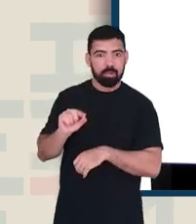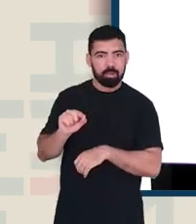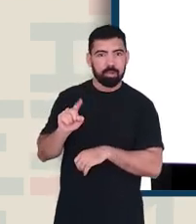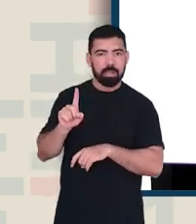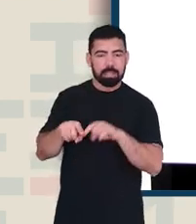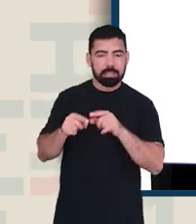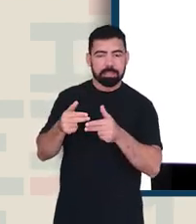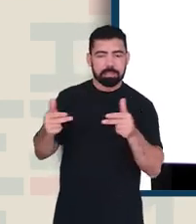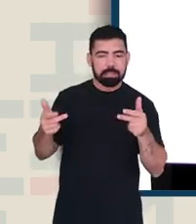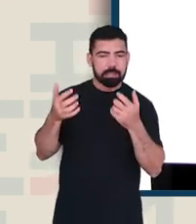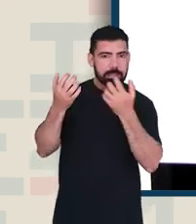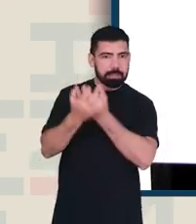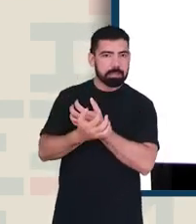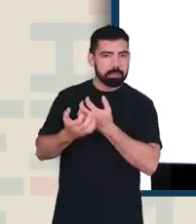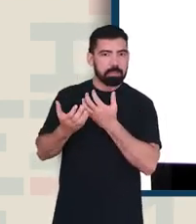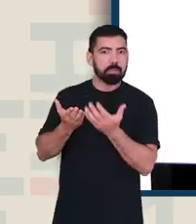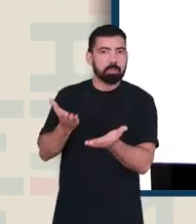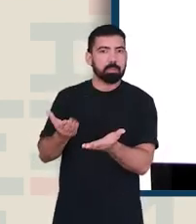elementos musicais.